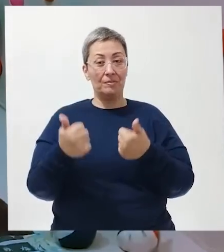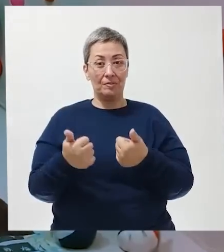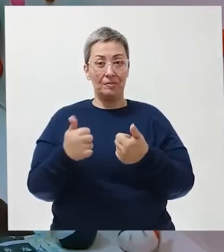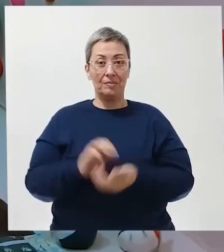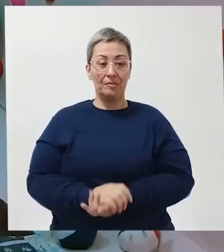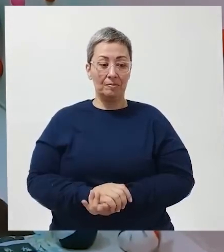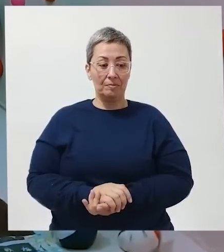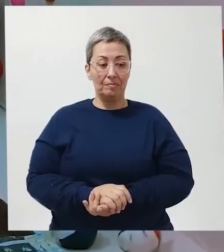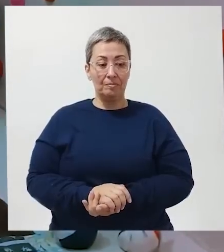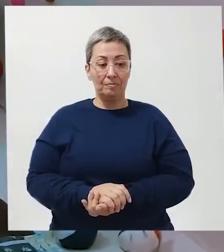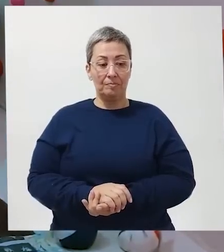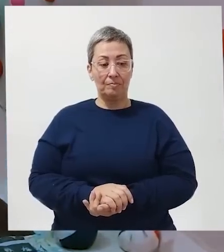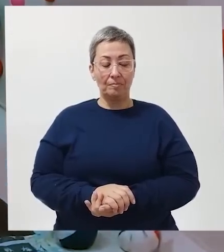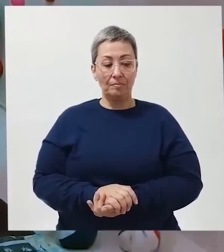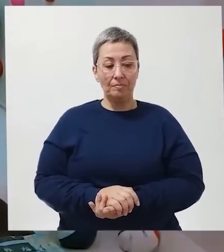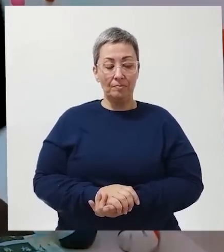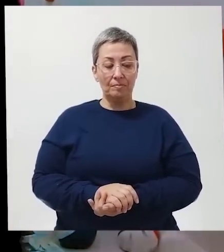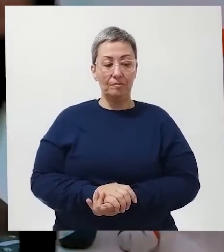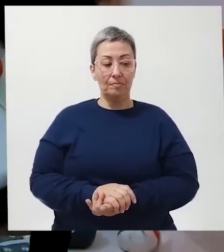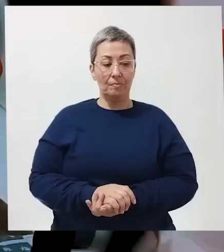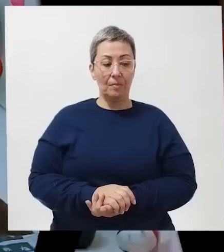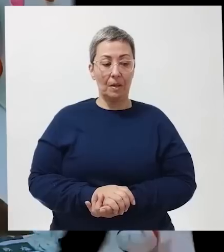bom?